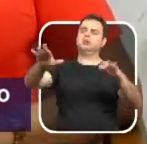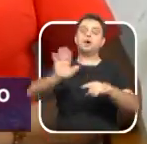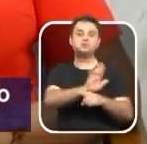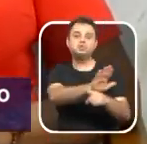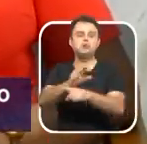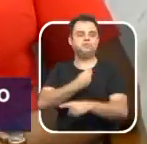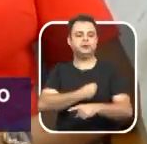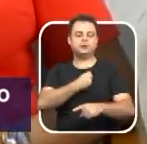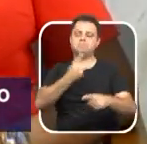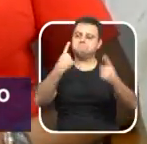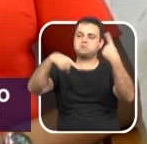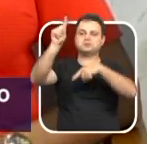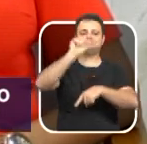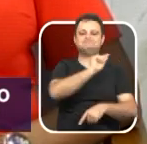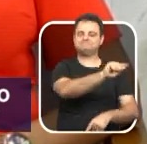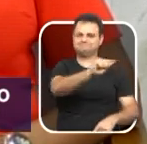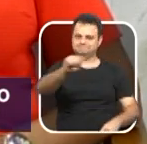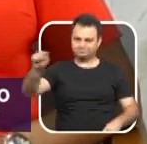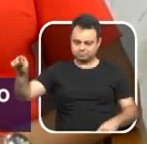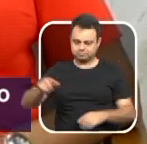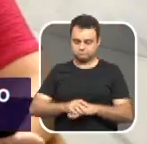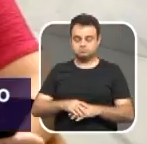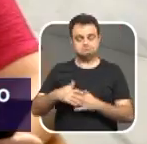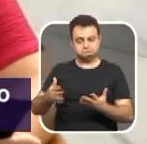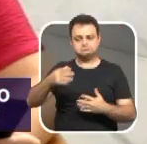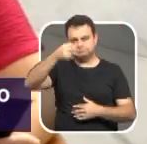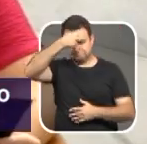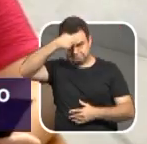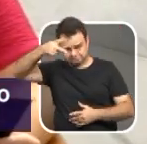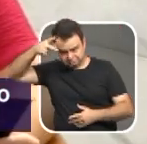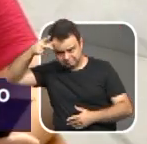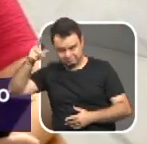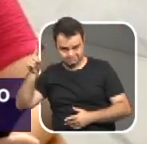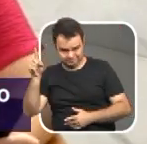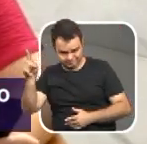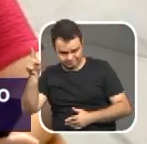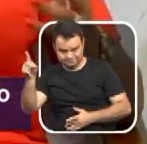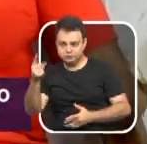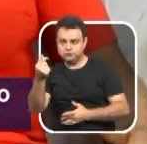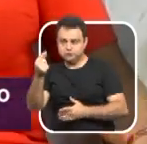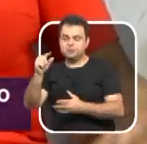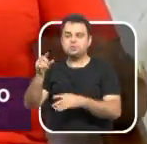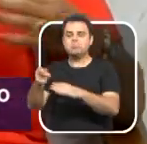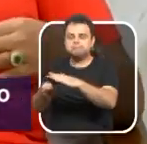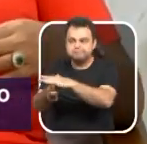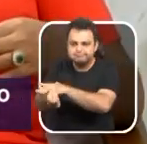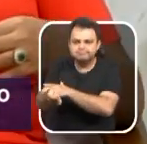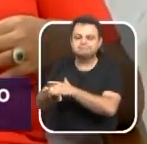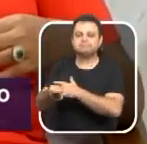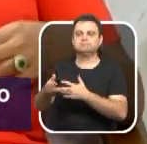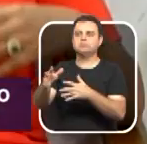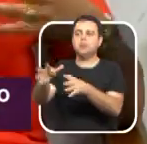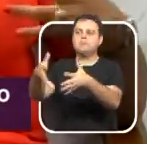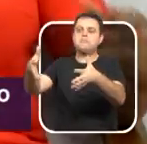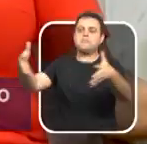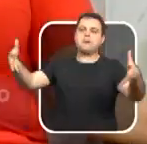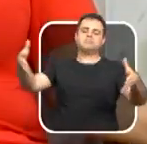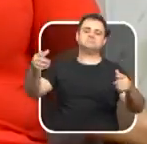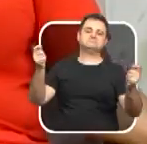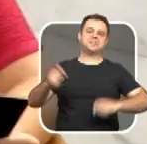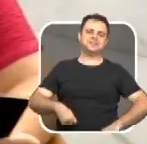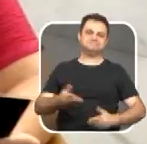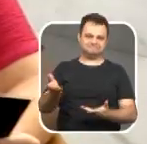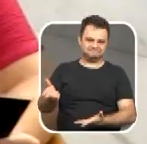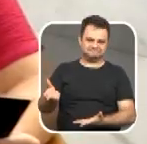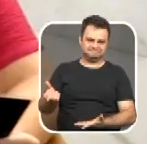financiar os serviços, amplifica, né? Em vez de ser 2, são 3, é 4. E quanto mais pessoas atendendo, mais pessoas